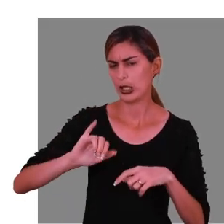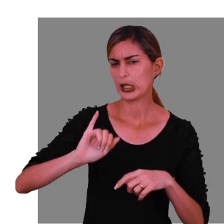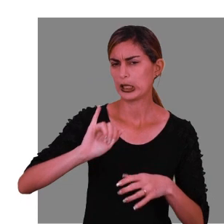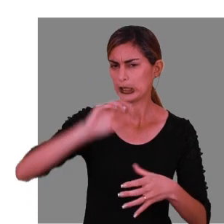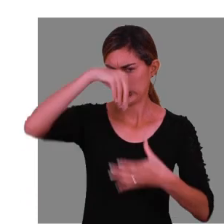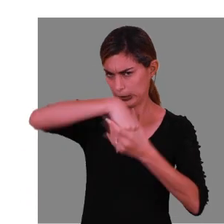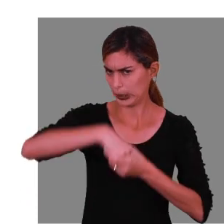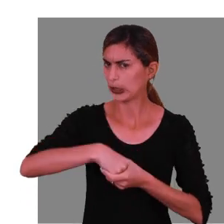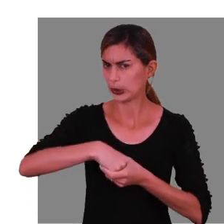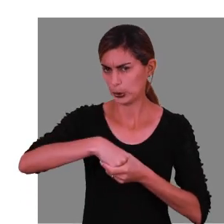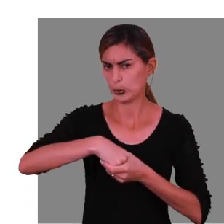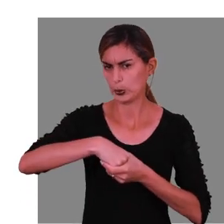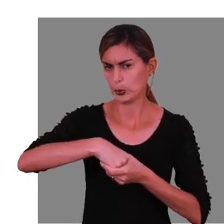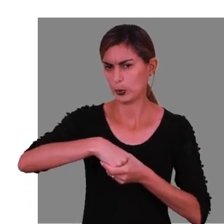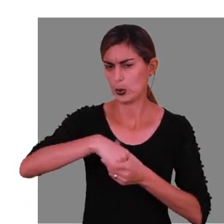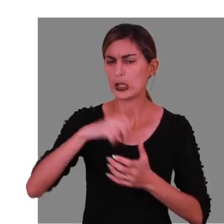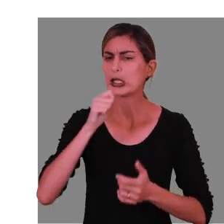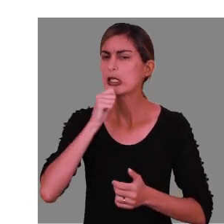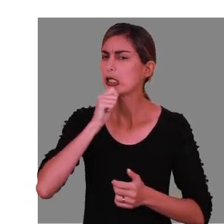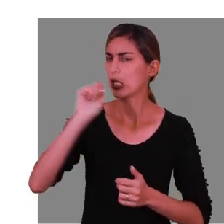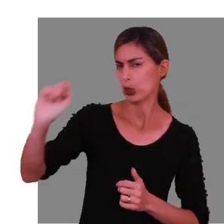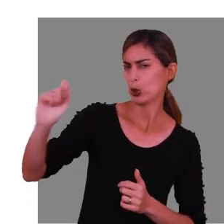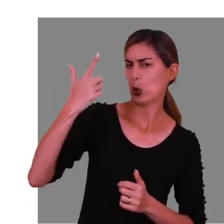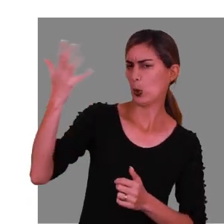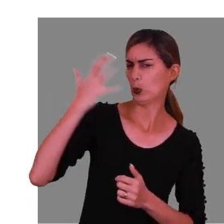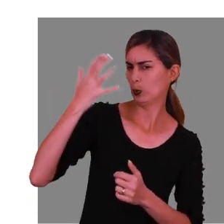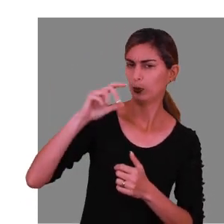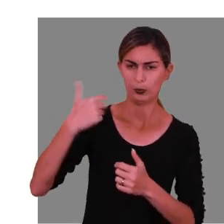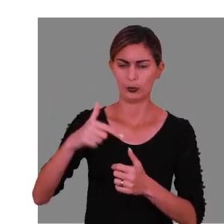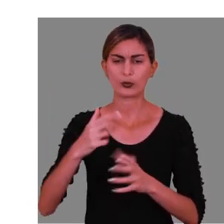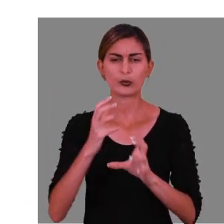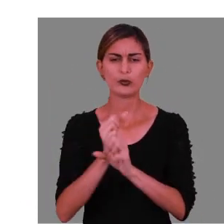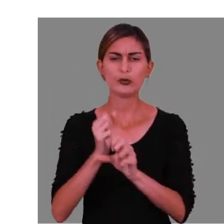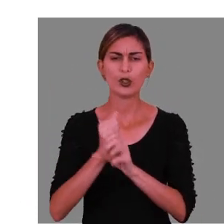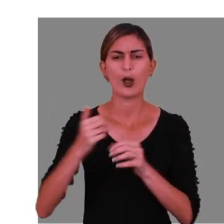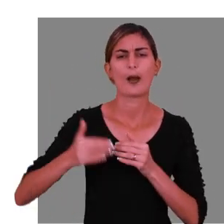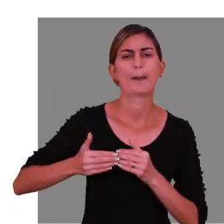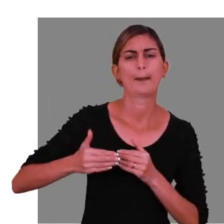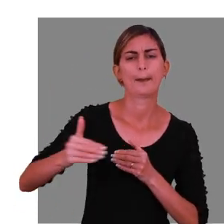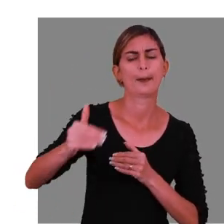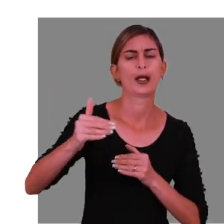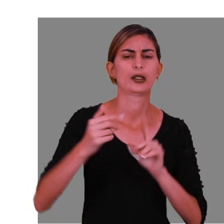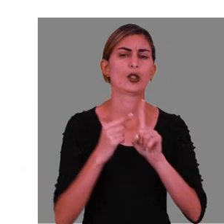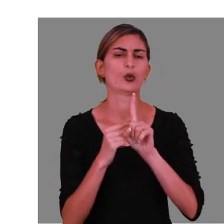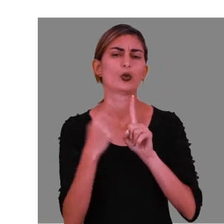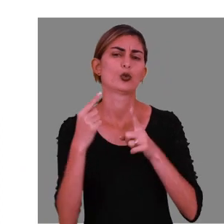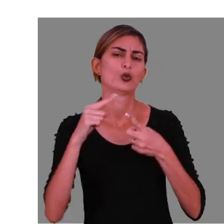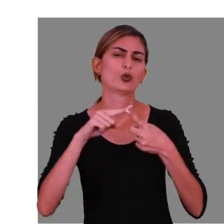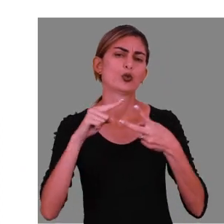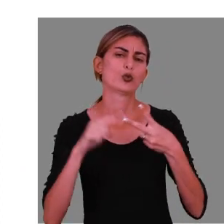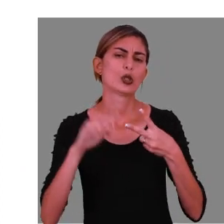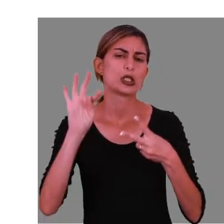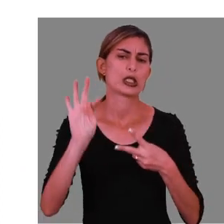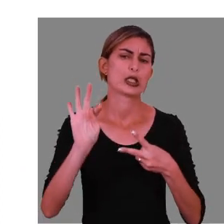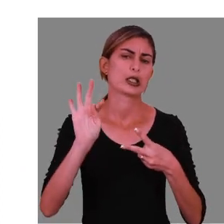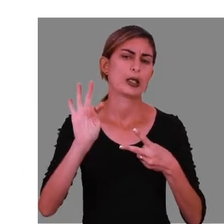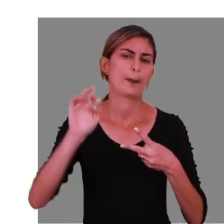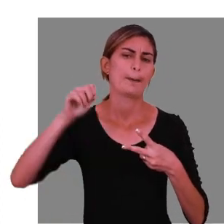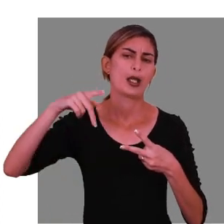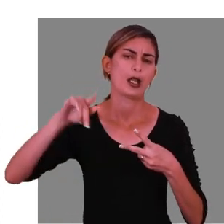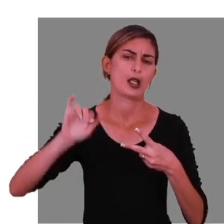ambientes internos, sem carga solar, é calculado a partir da medição de duas